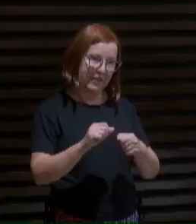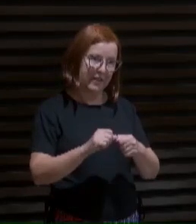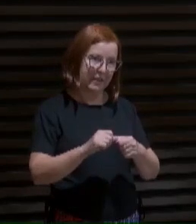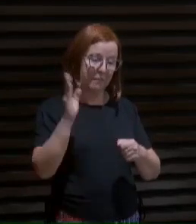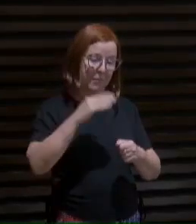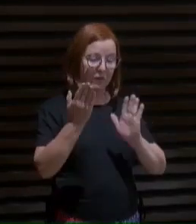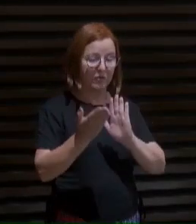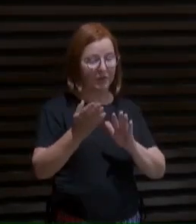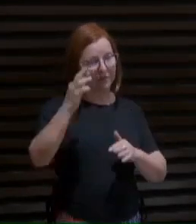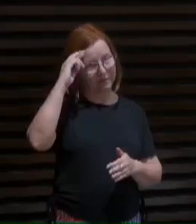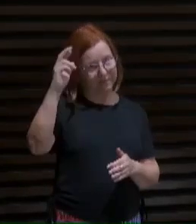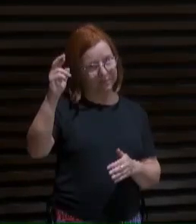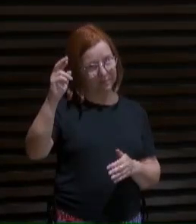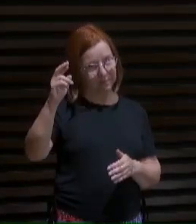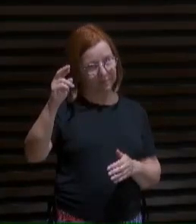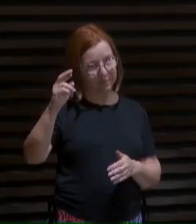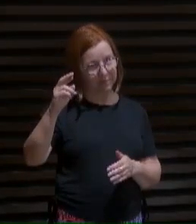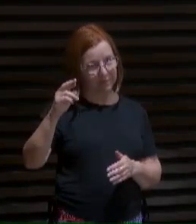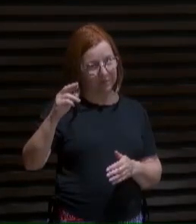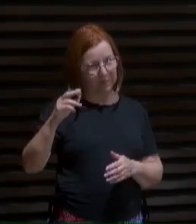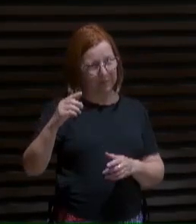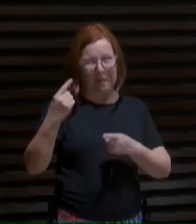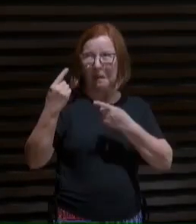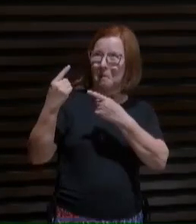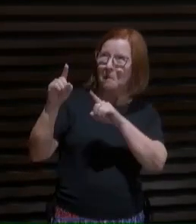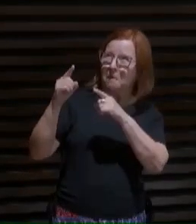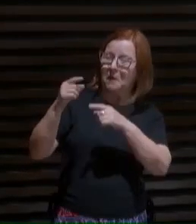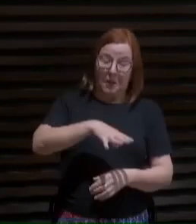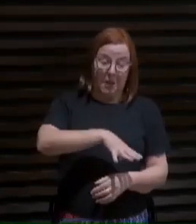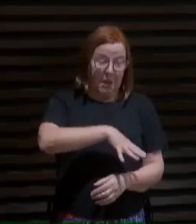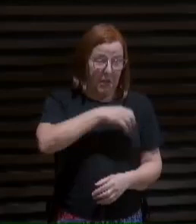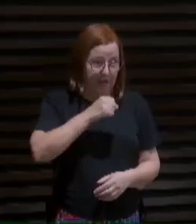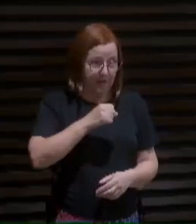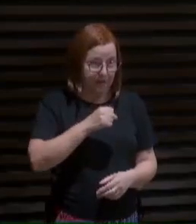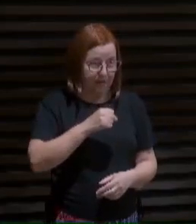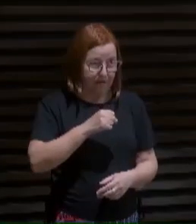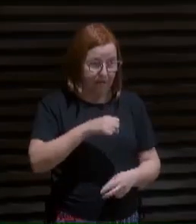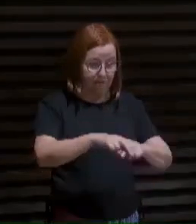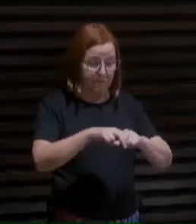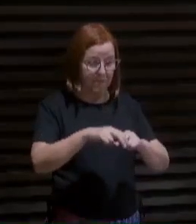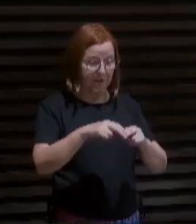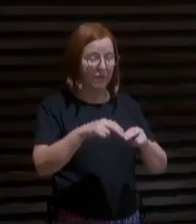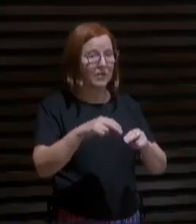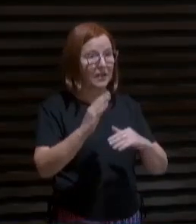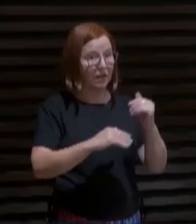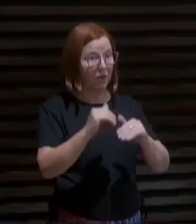o Senhor, provocando a ira com as obras das vossas mãos.